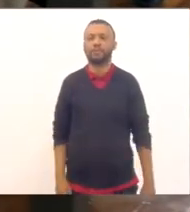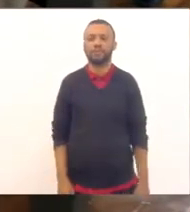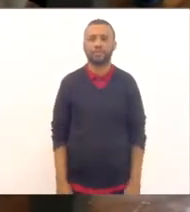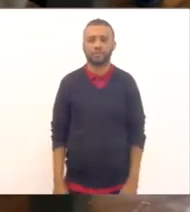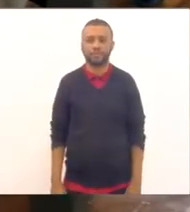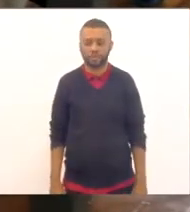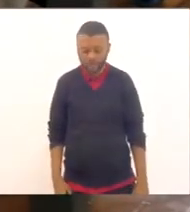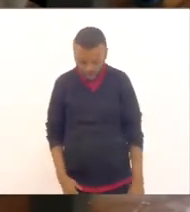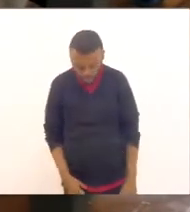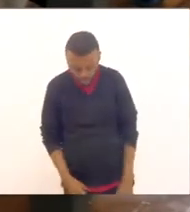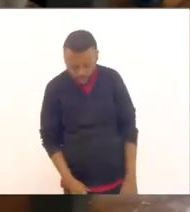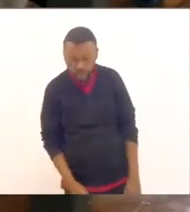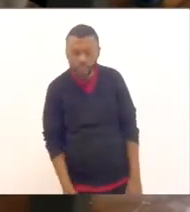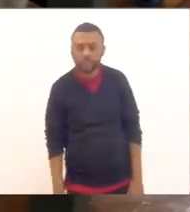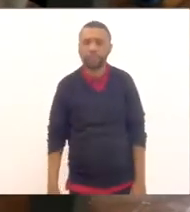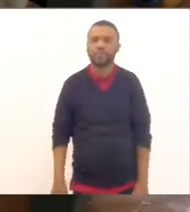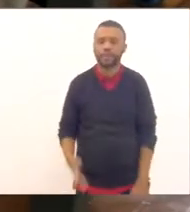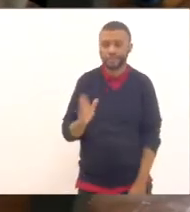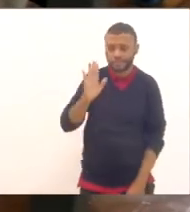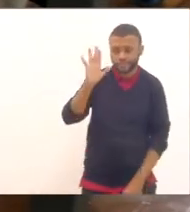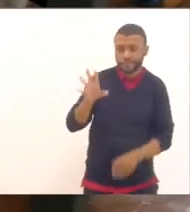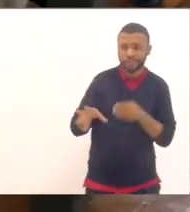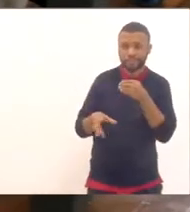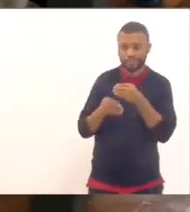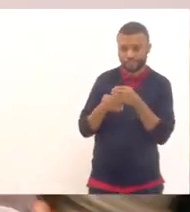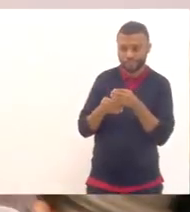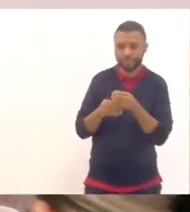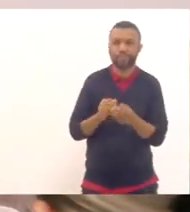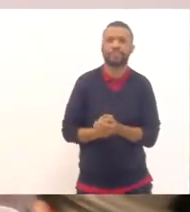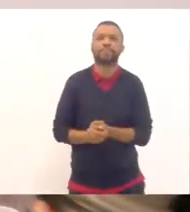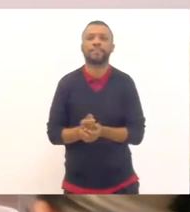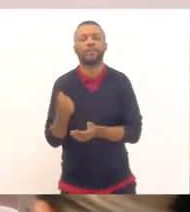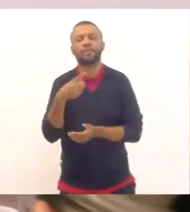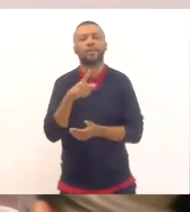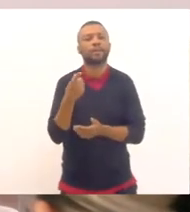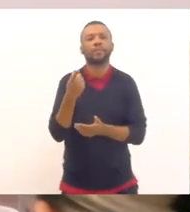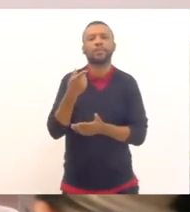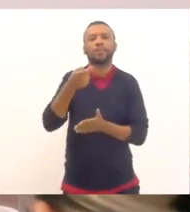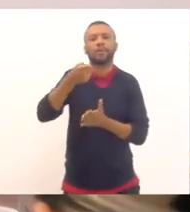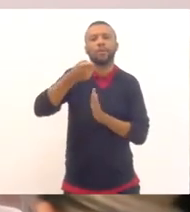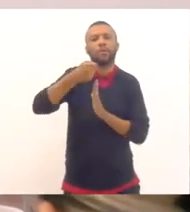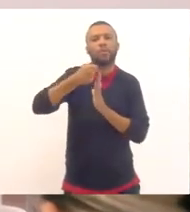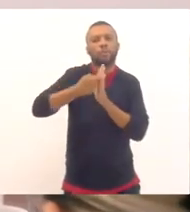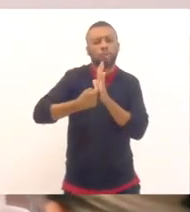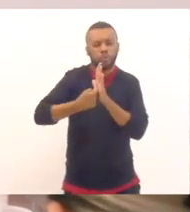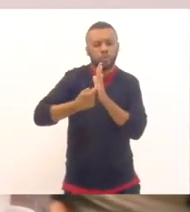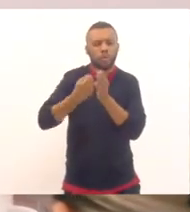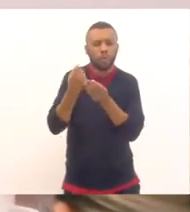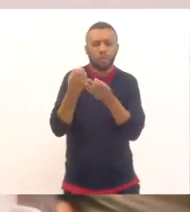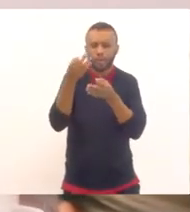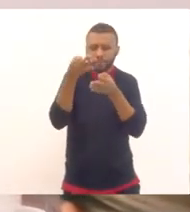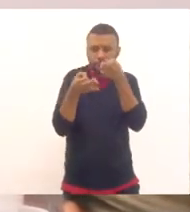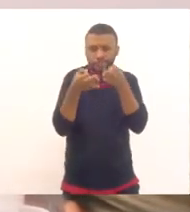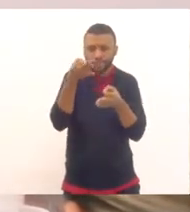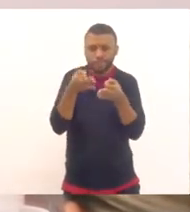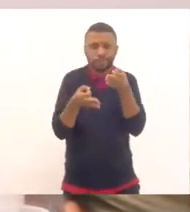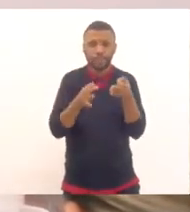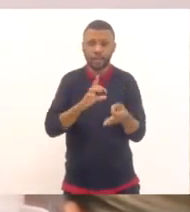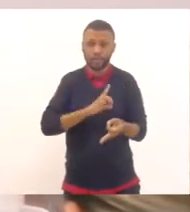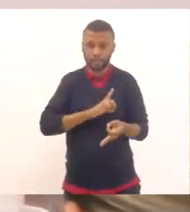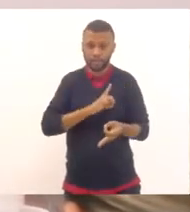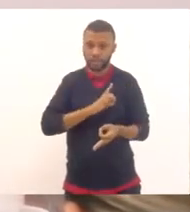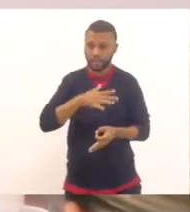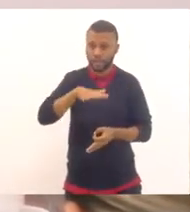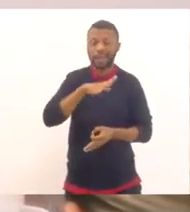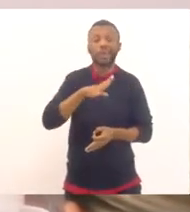se me permite é é como se estabelecesse um duplo grau de jurisdição de apreciação a delegacia da